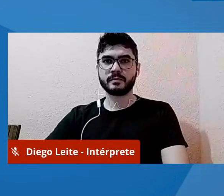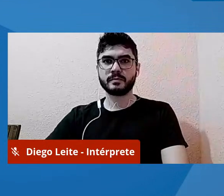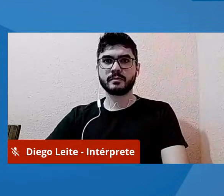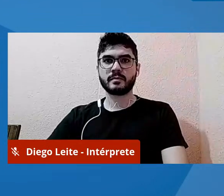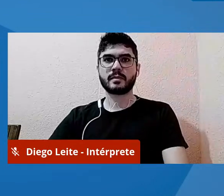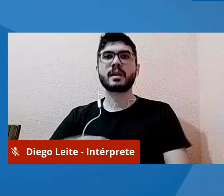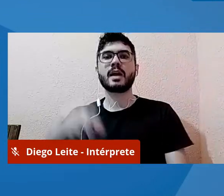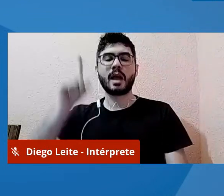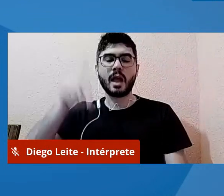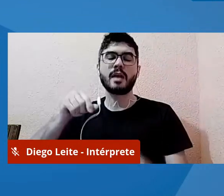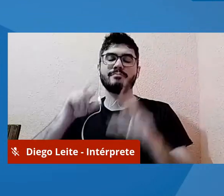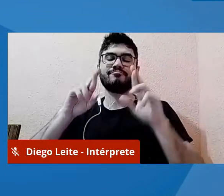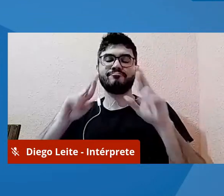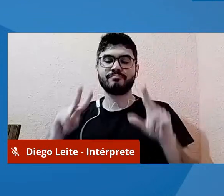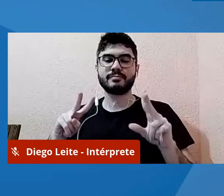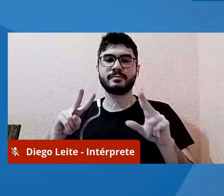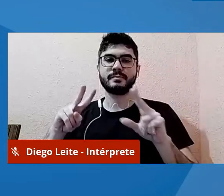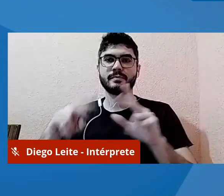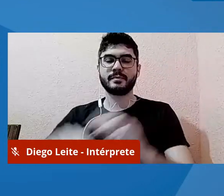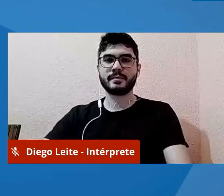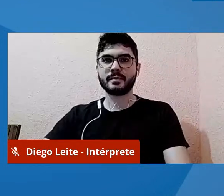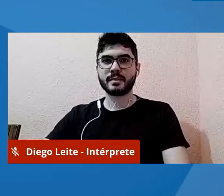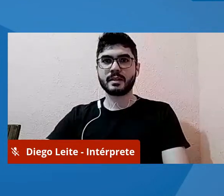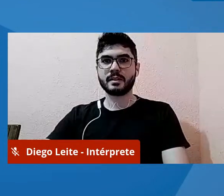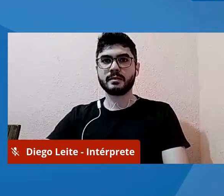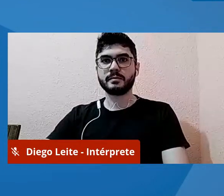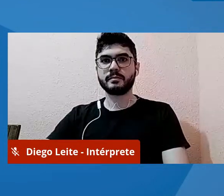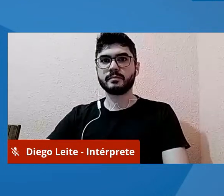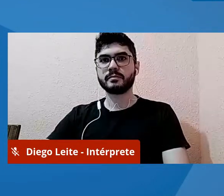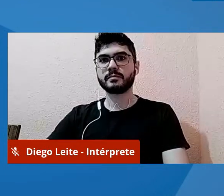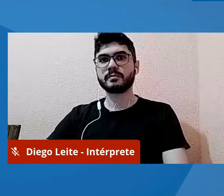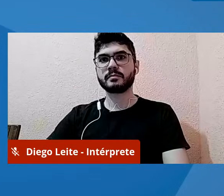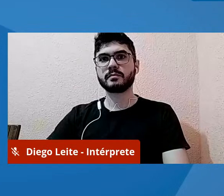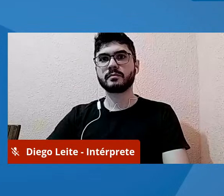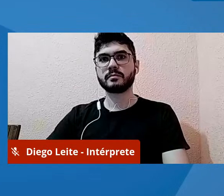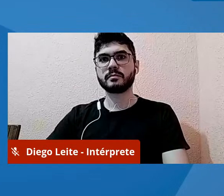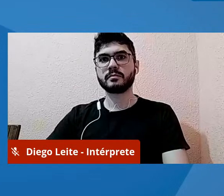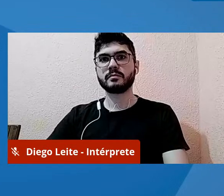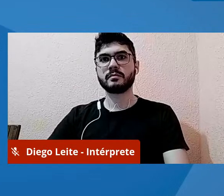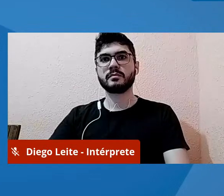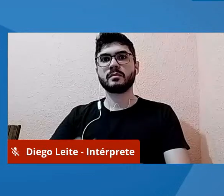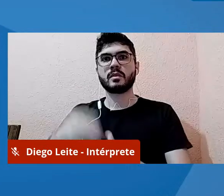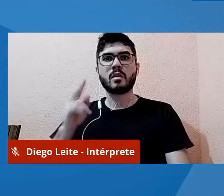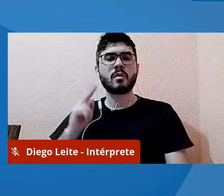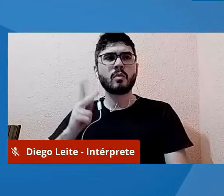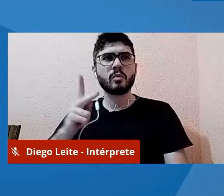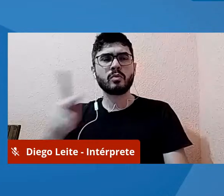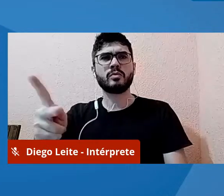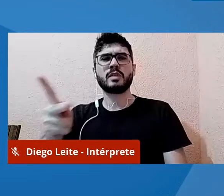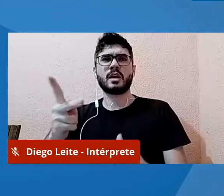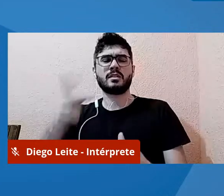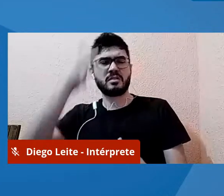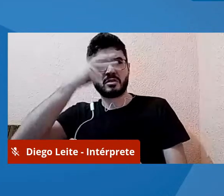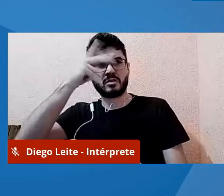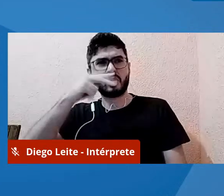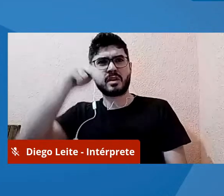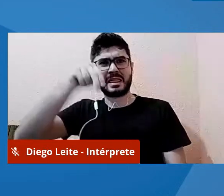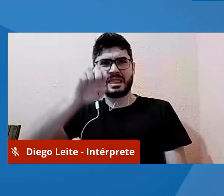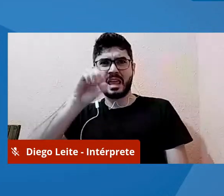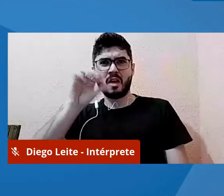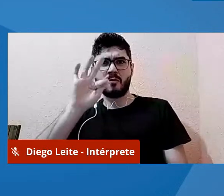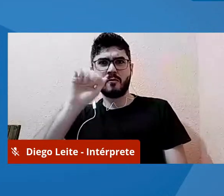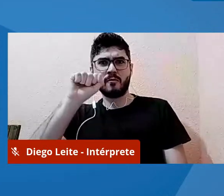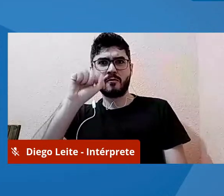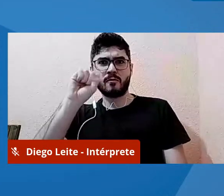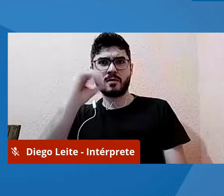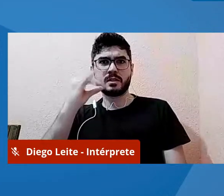diferença. Enfim, e sobretudo não há uma continuidade histórica. Né? O neofascismo não é a continuação histórica